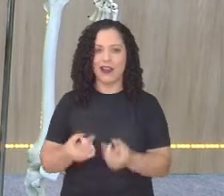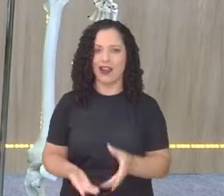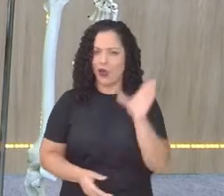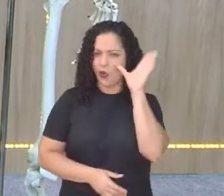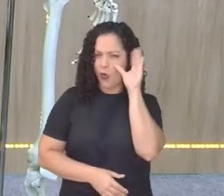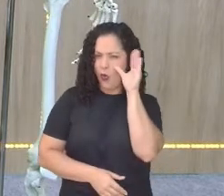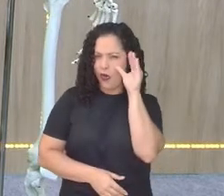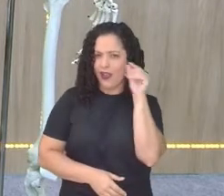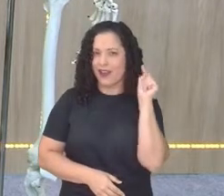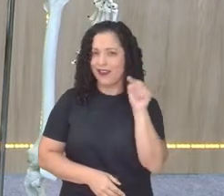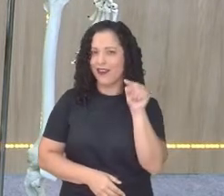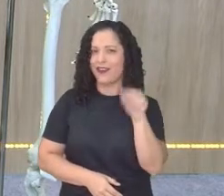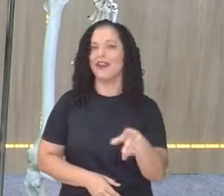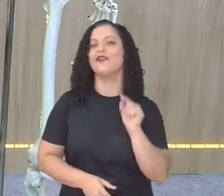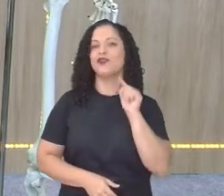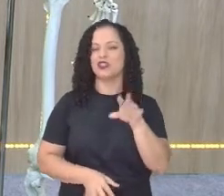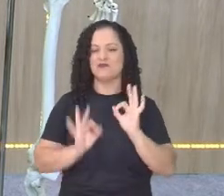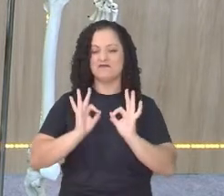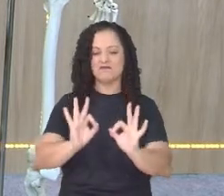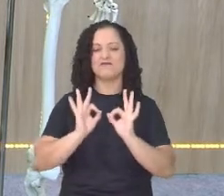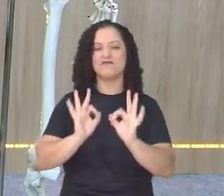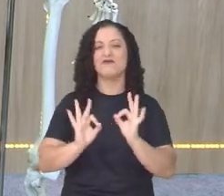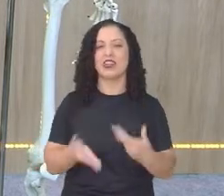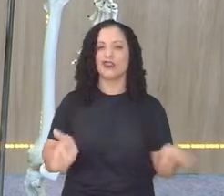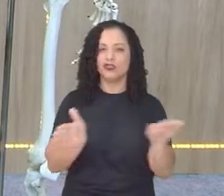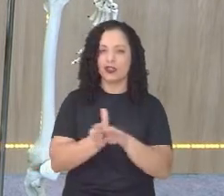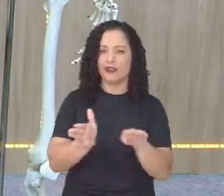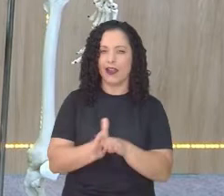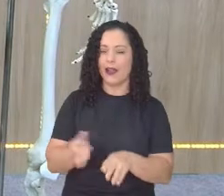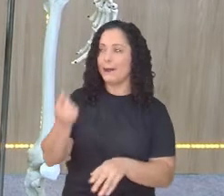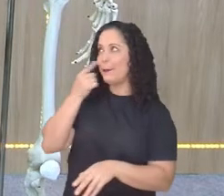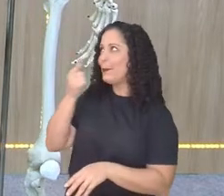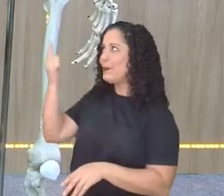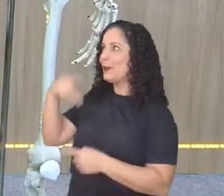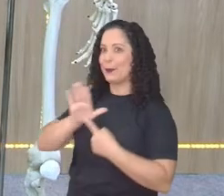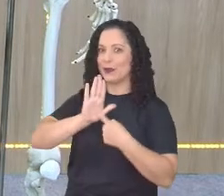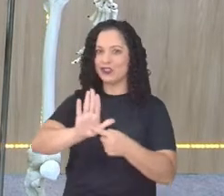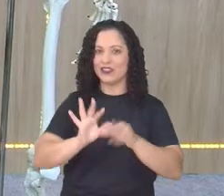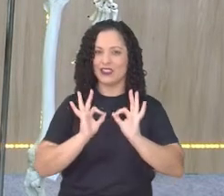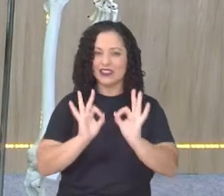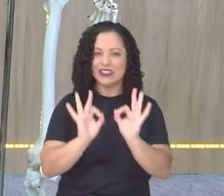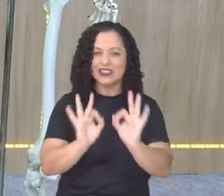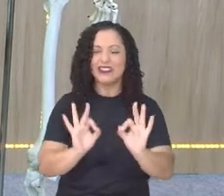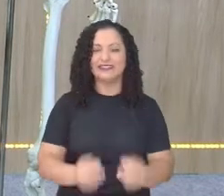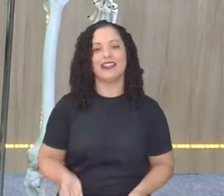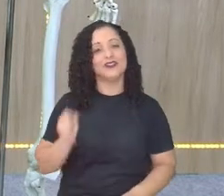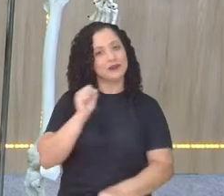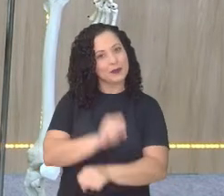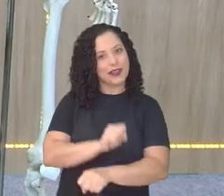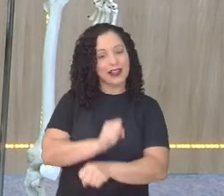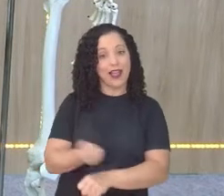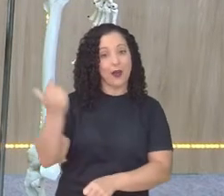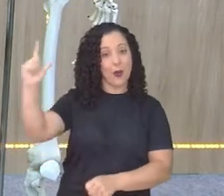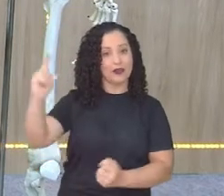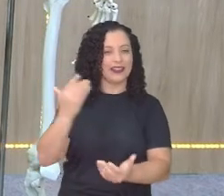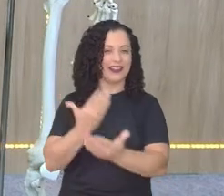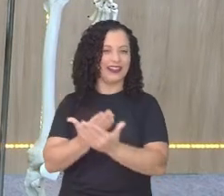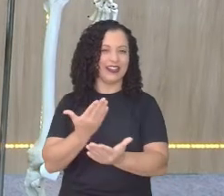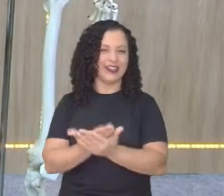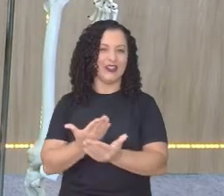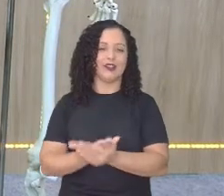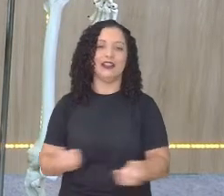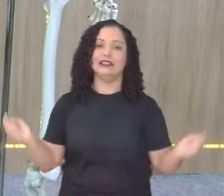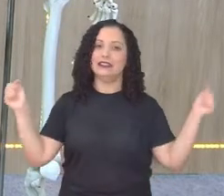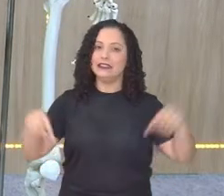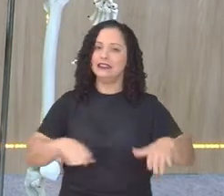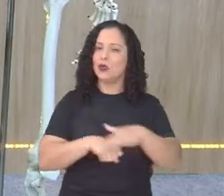que eu acho que lá na tua sala tu vai fazer sucesso se tu chegar com respostas bem legais, ok? Então, aguardamos vocês na próxima aula e ainda